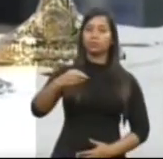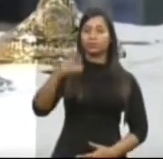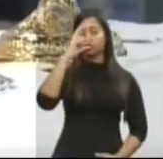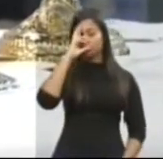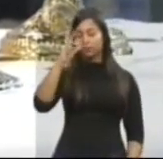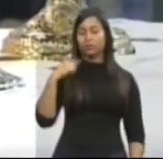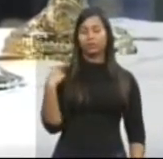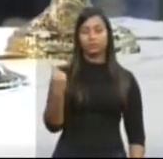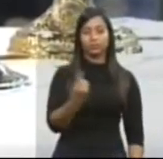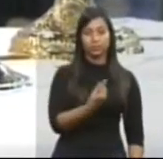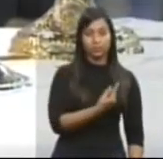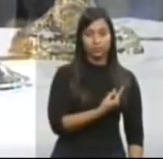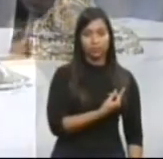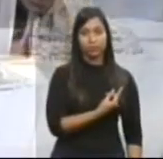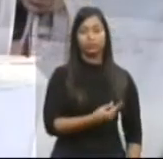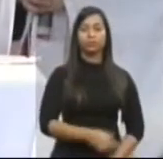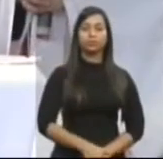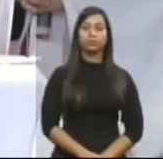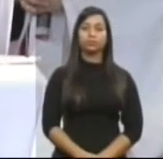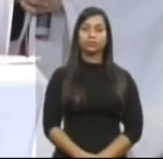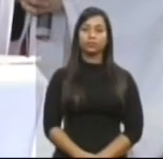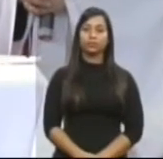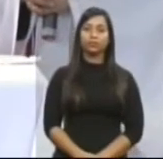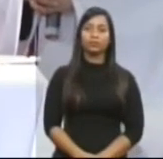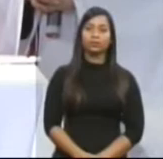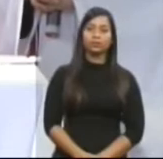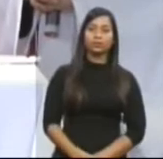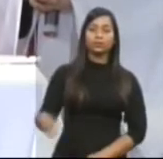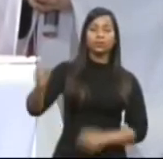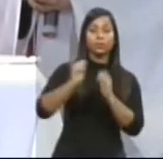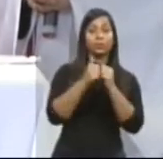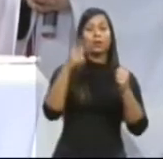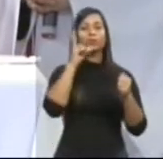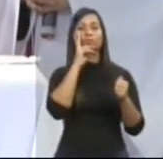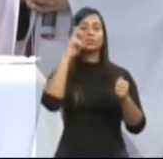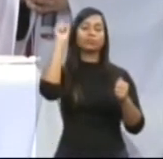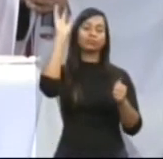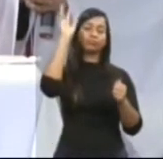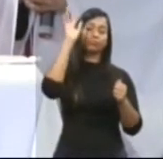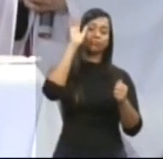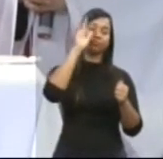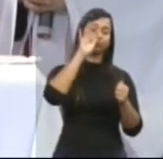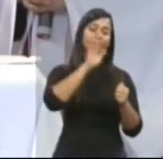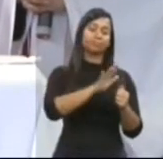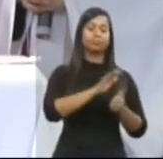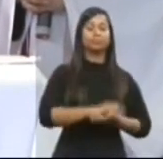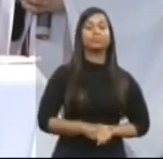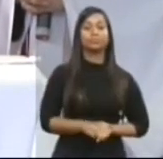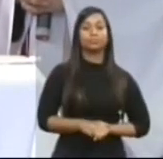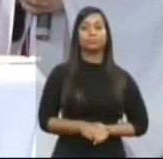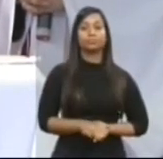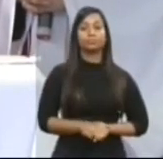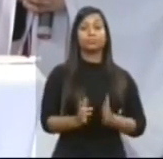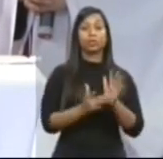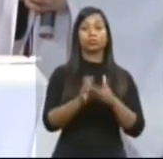Cristo, vosso Filho e Senhor nosso. Santificai nossa oferenda, ó